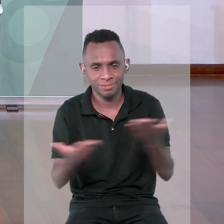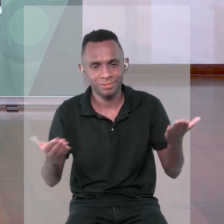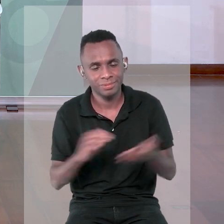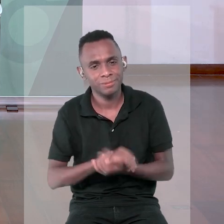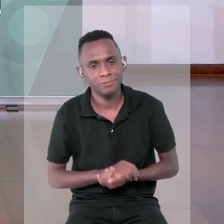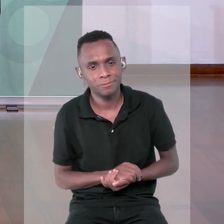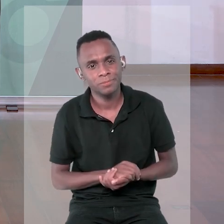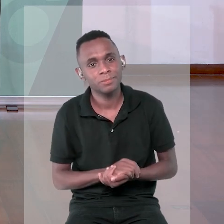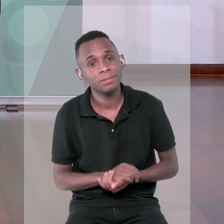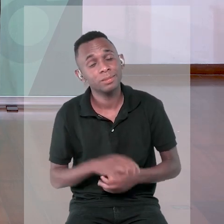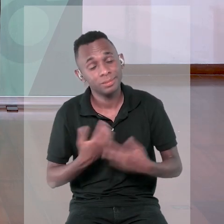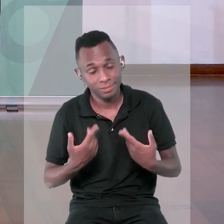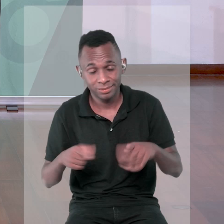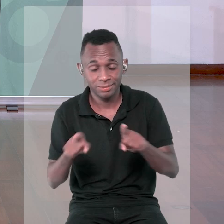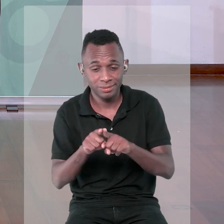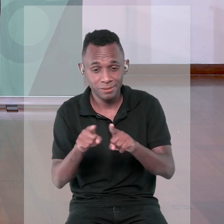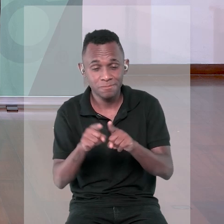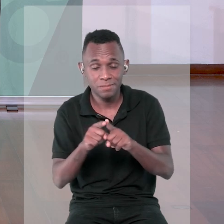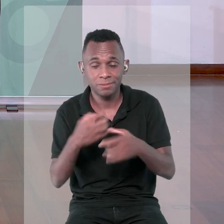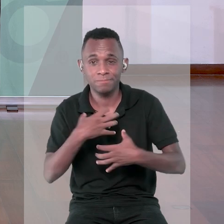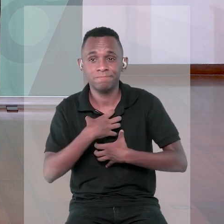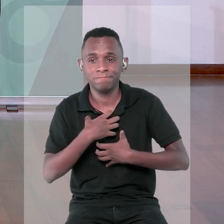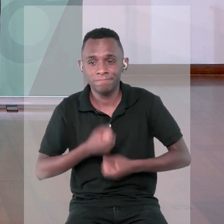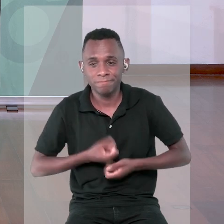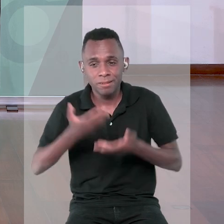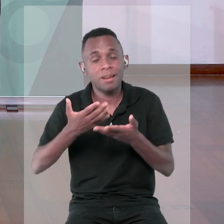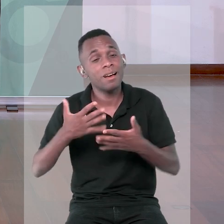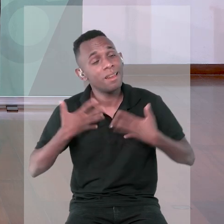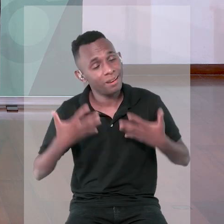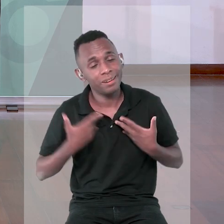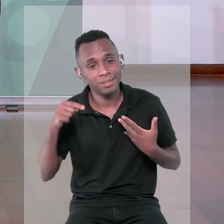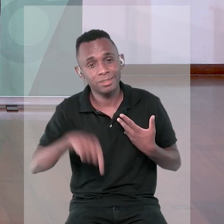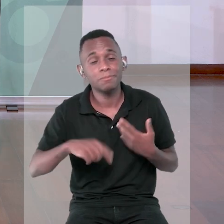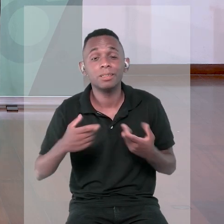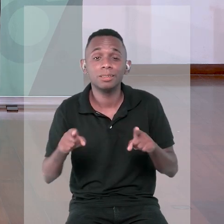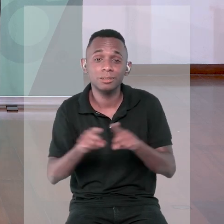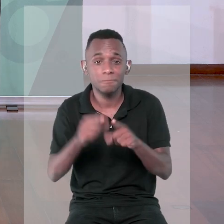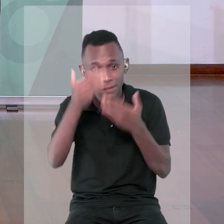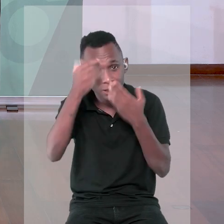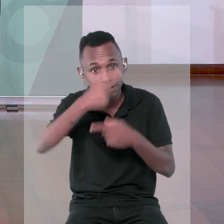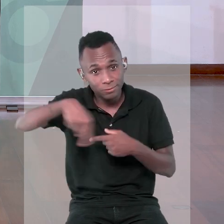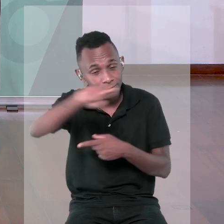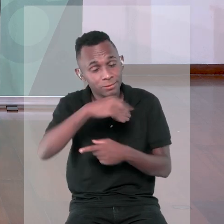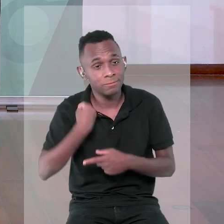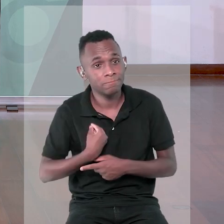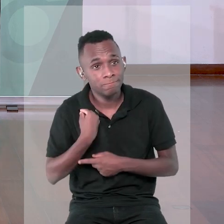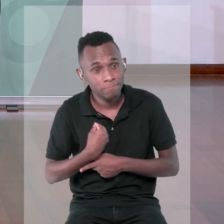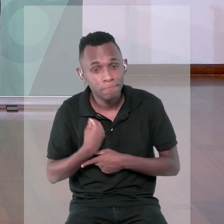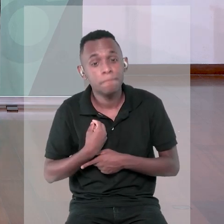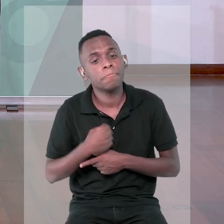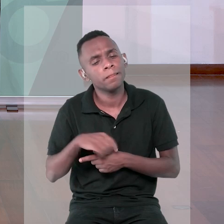pessoas. Deixa eu também demonstrar minha alegria de estar aqui hoje, queridos. Isabelle é uma mulher branca de cabelos